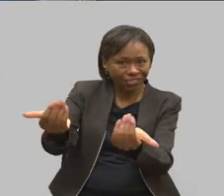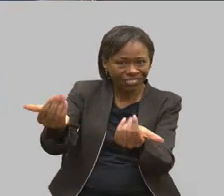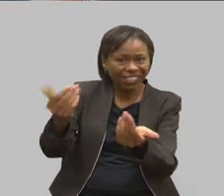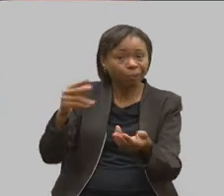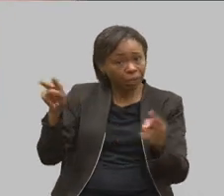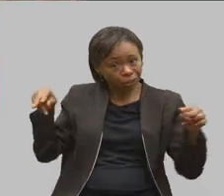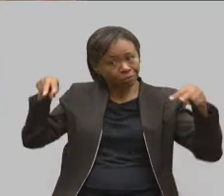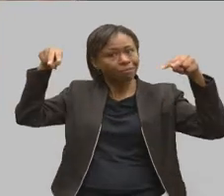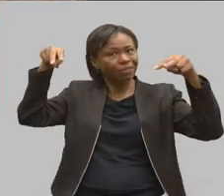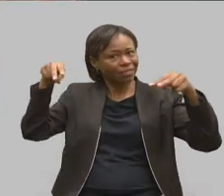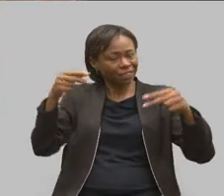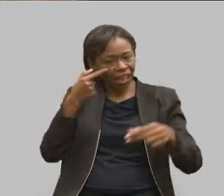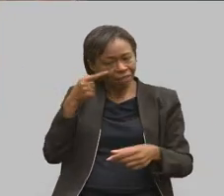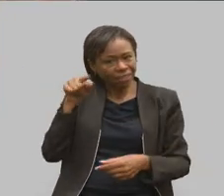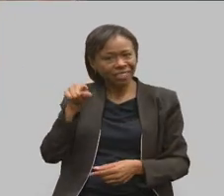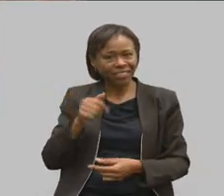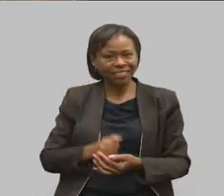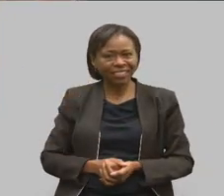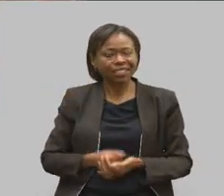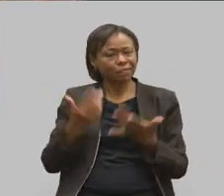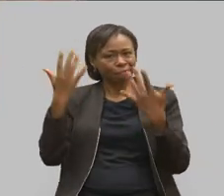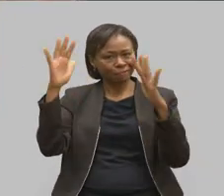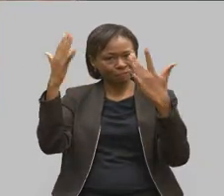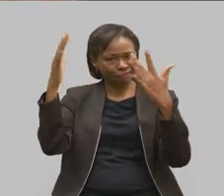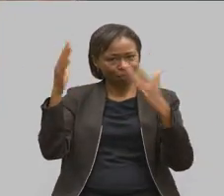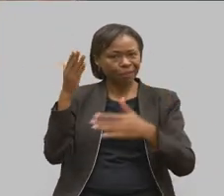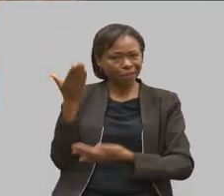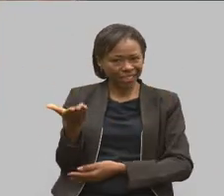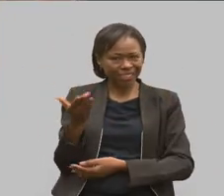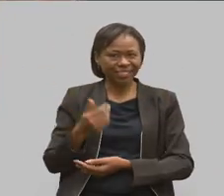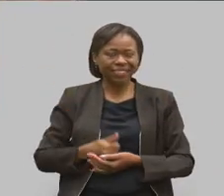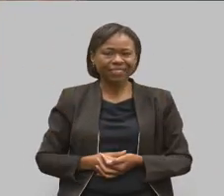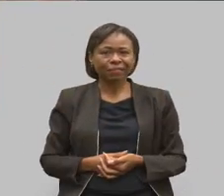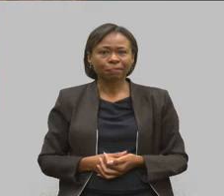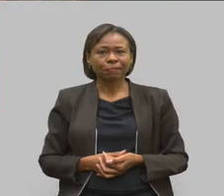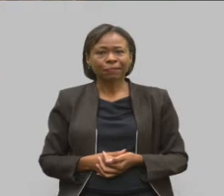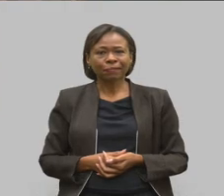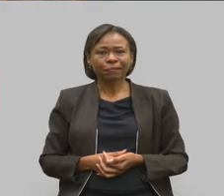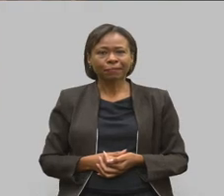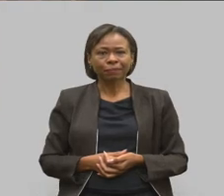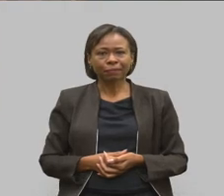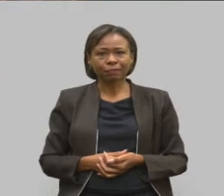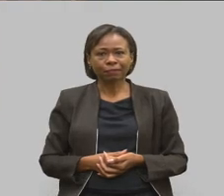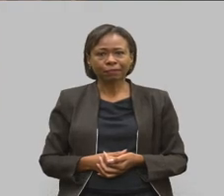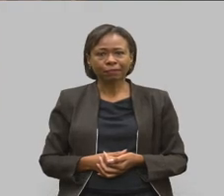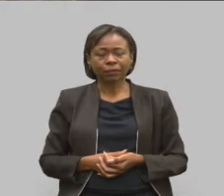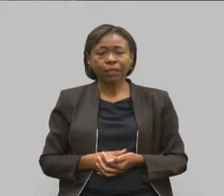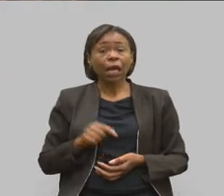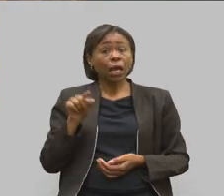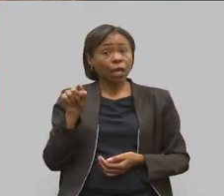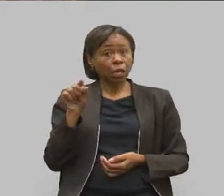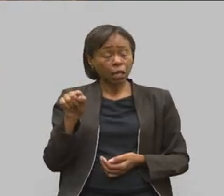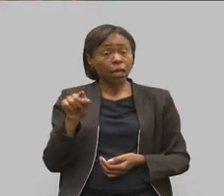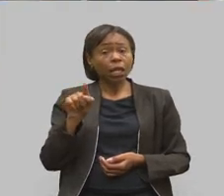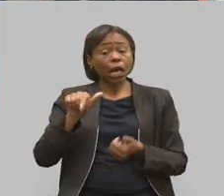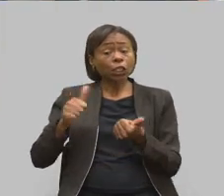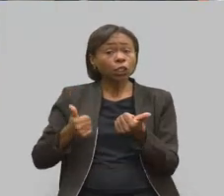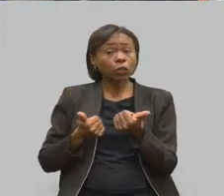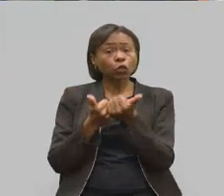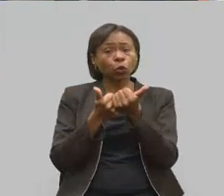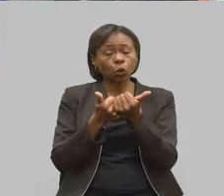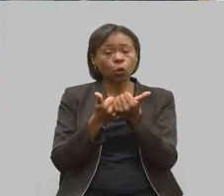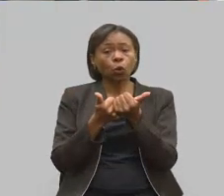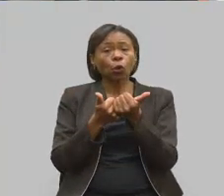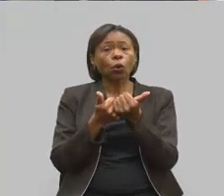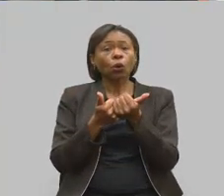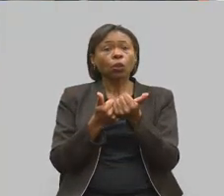saber quem é você Renato Uma salva de palmas pro Renato Renato é assessor da Casa